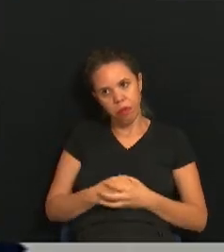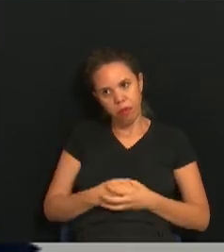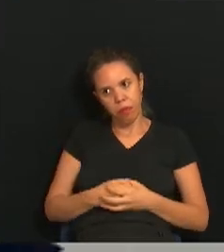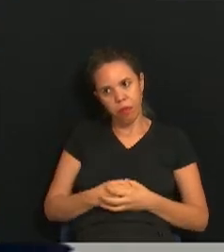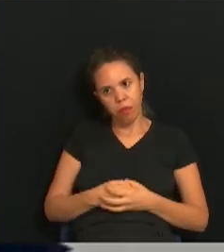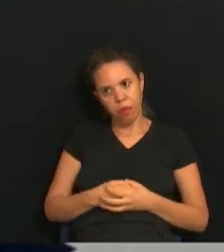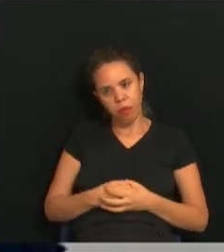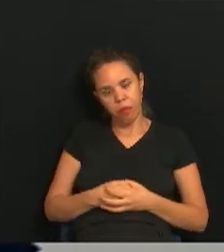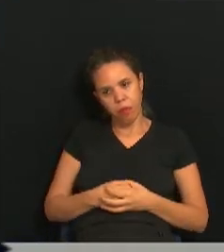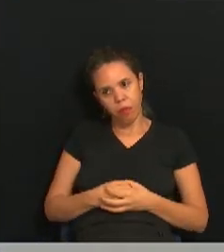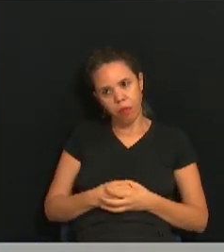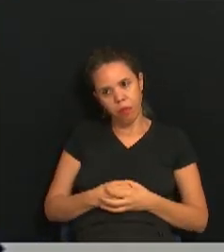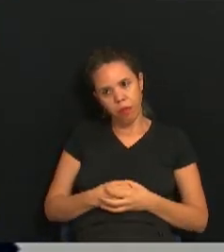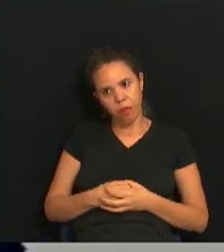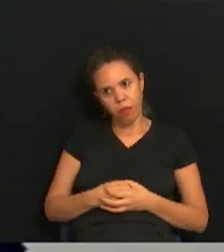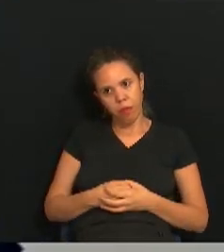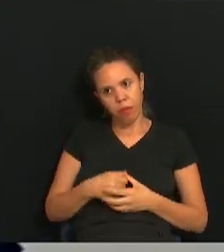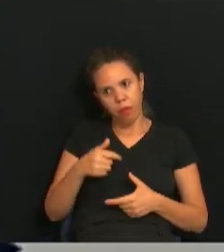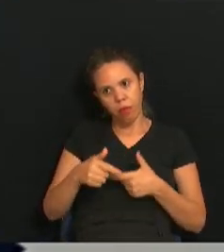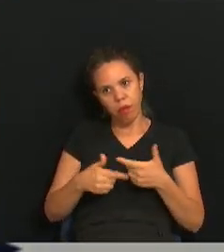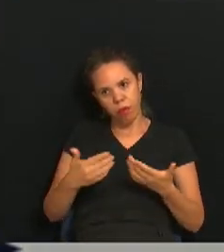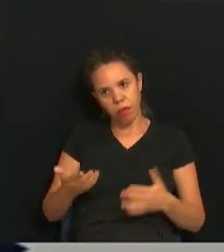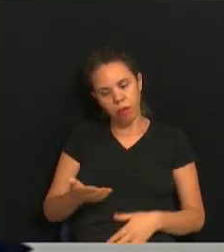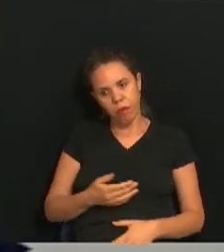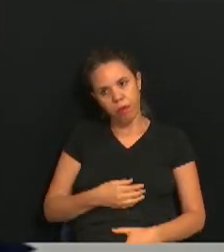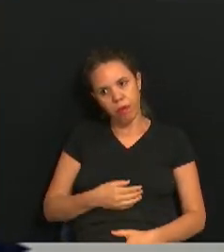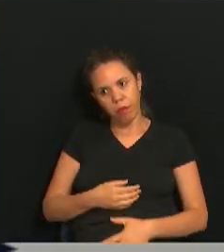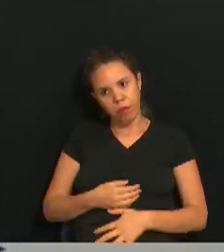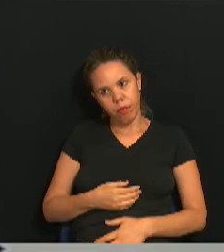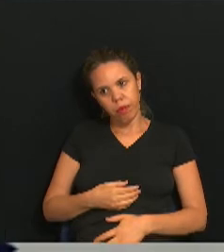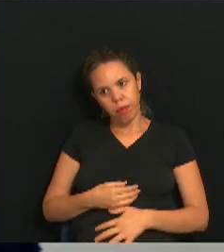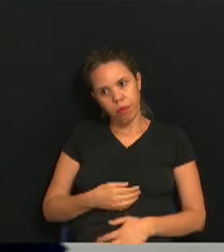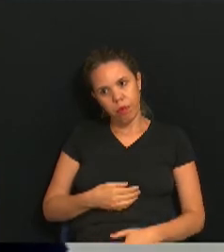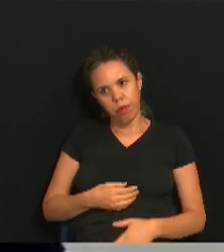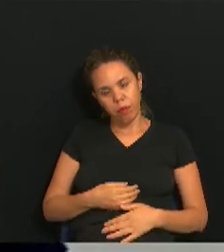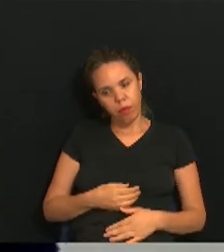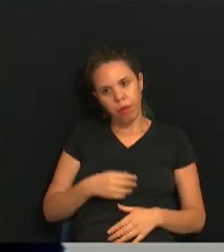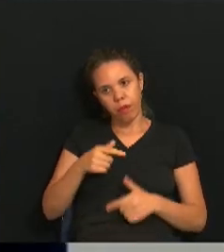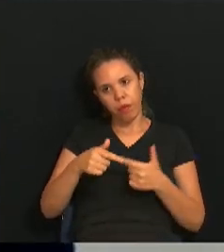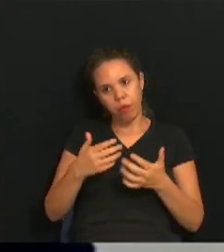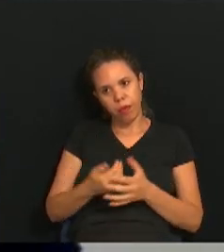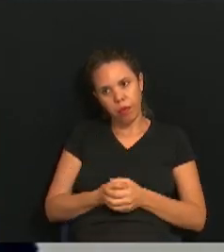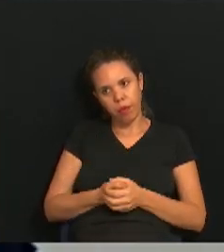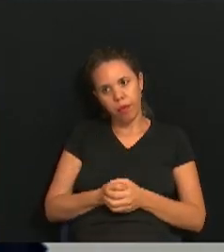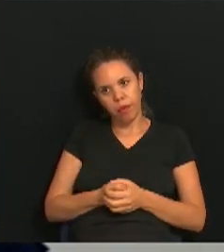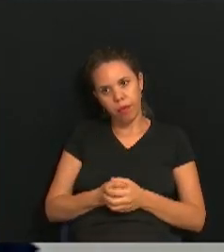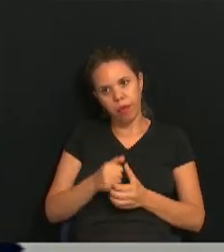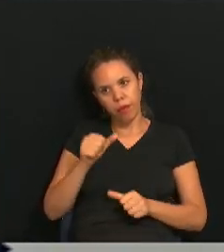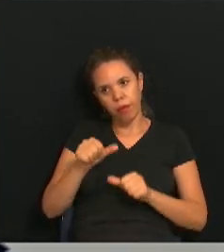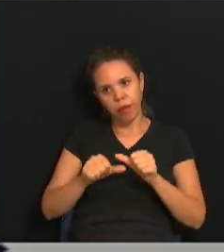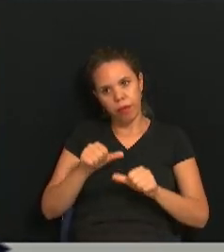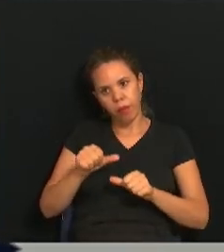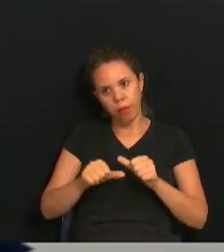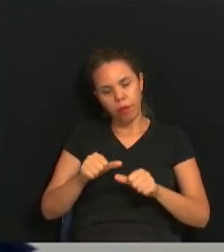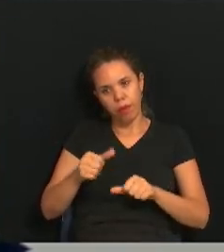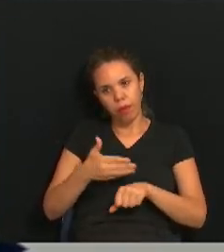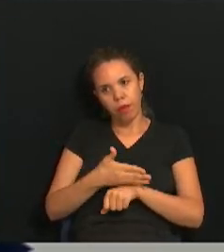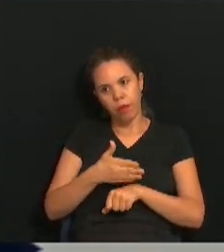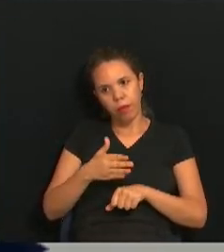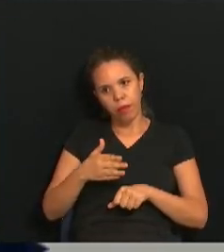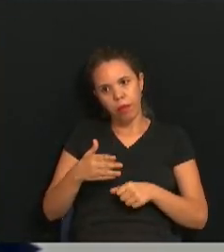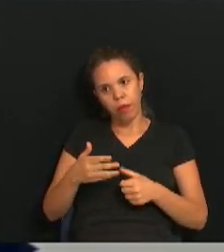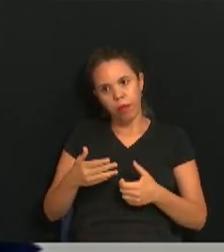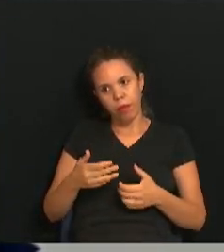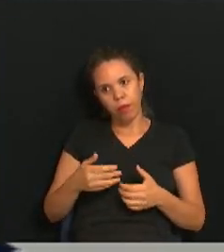condução, né, desses nossos trabalhos e a indicação de alterações, e que essas alterações elas vão passar para pela